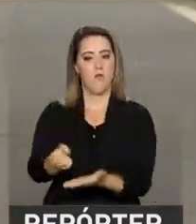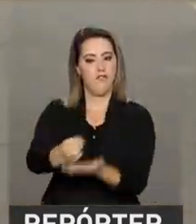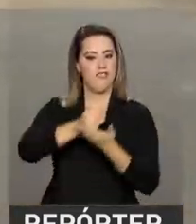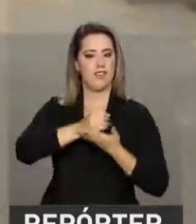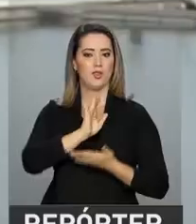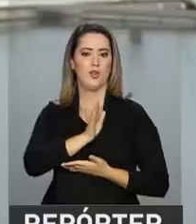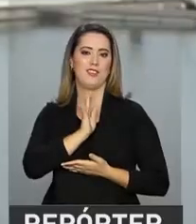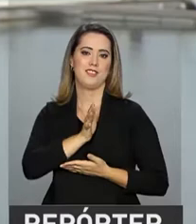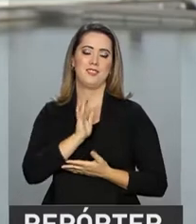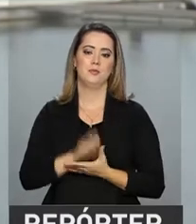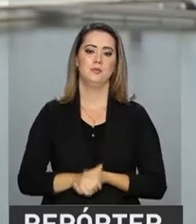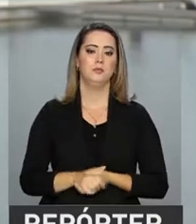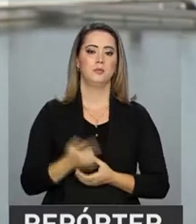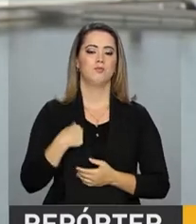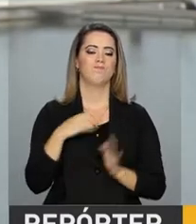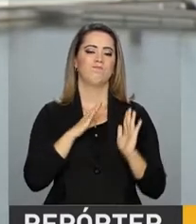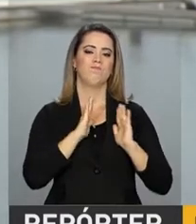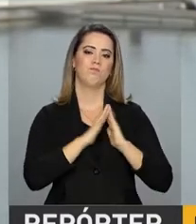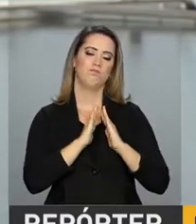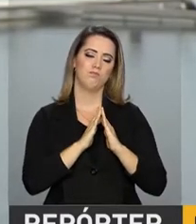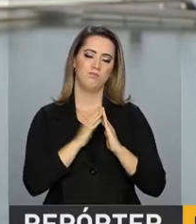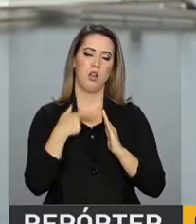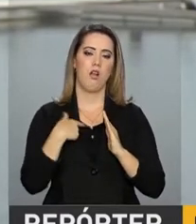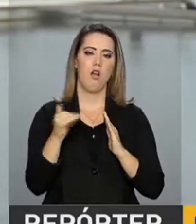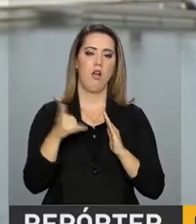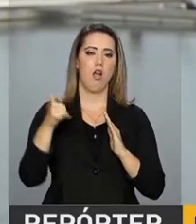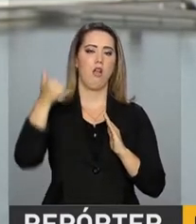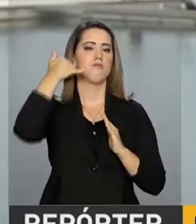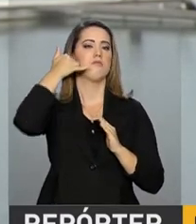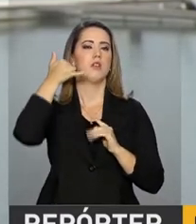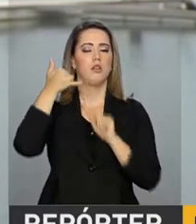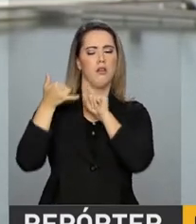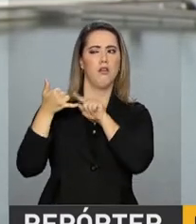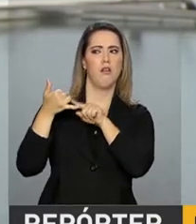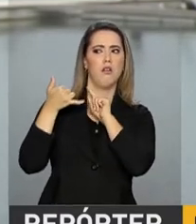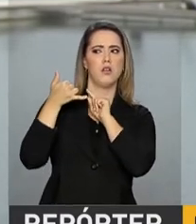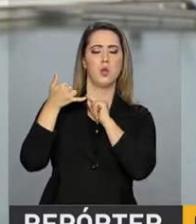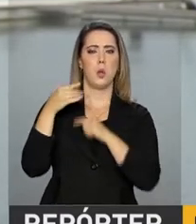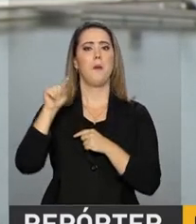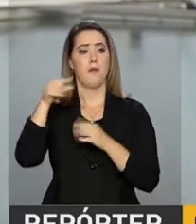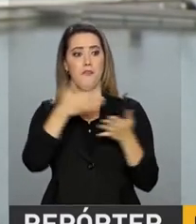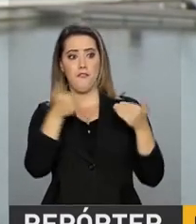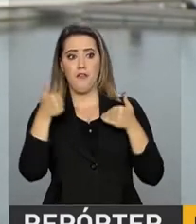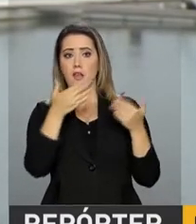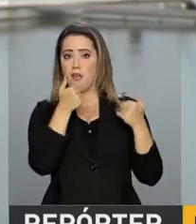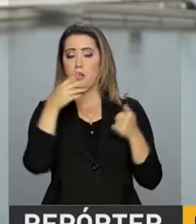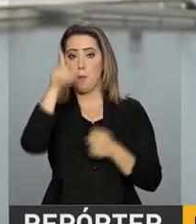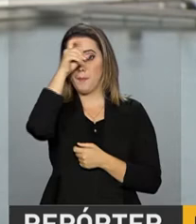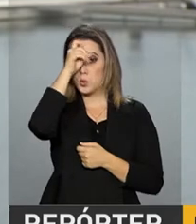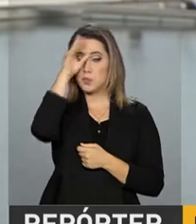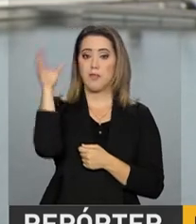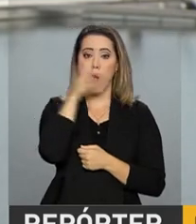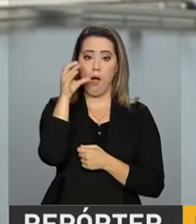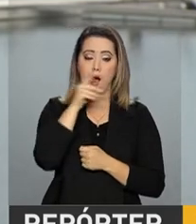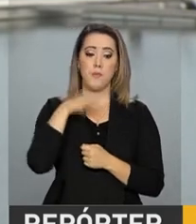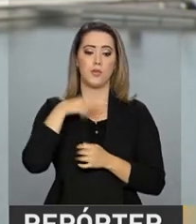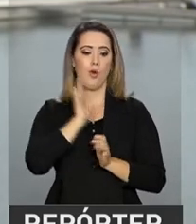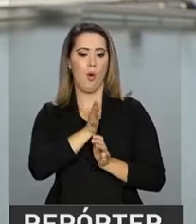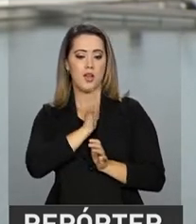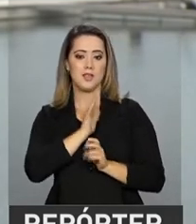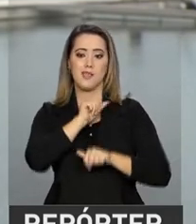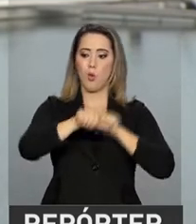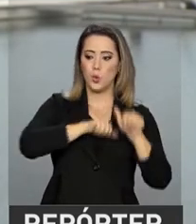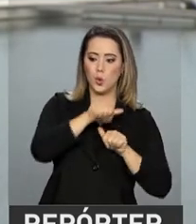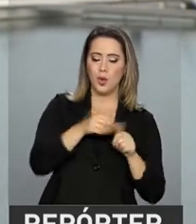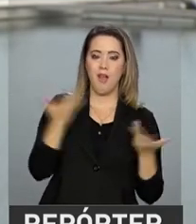do órgão estava em casa quando o telefone tocou josé vem pra cá para o hospital que tem um coração pra